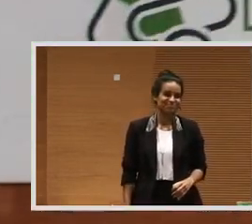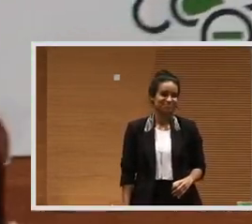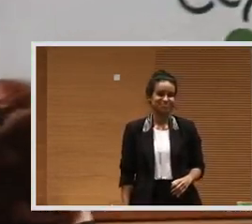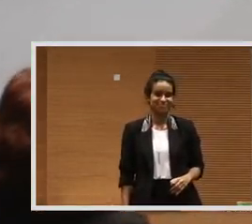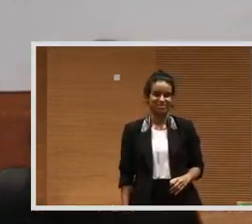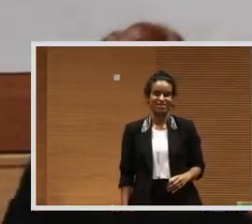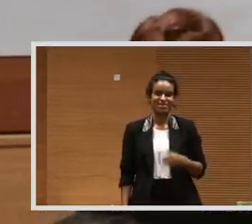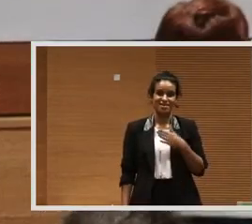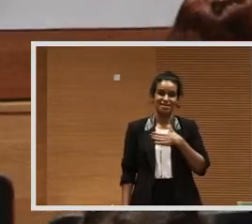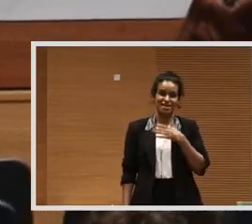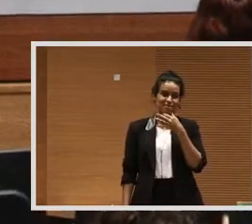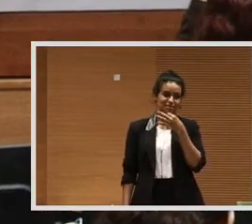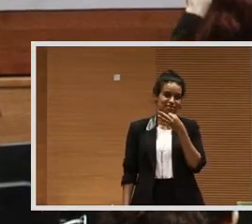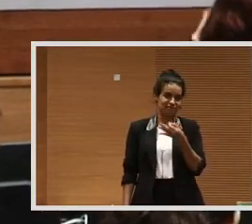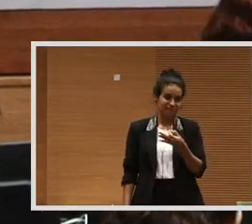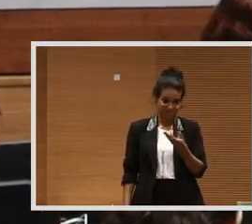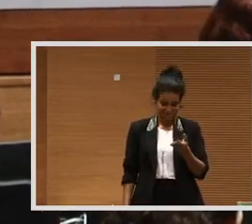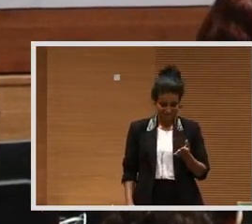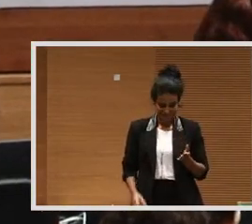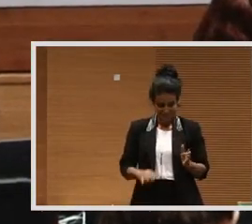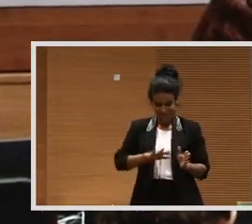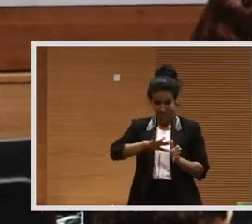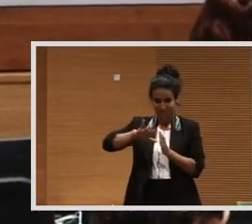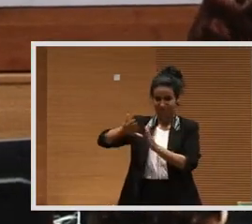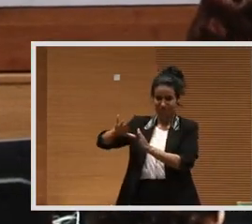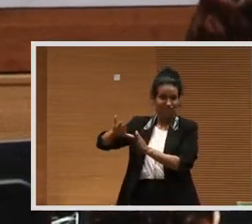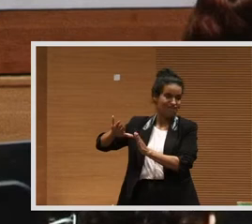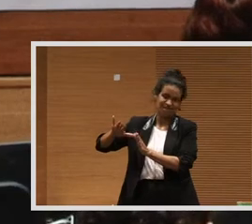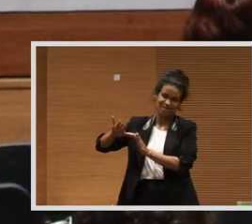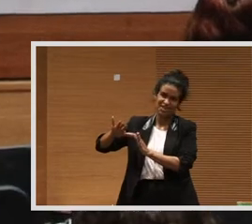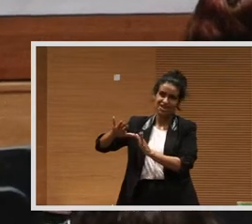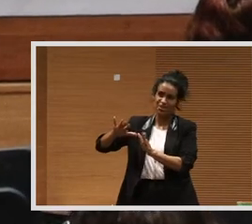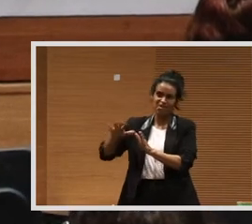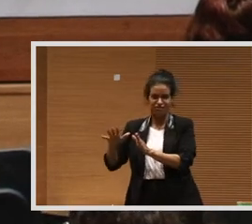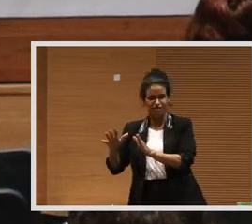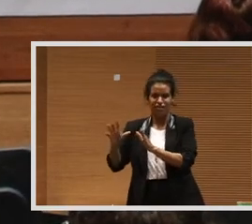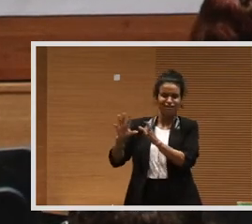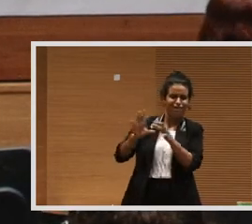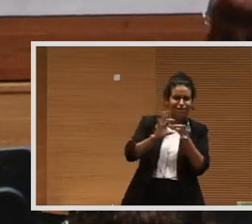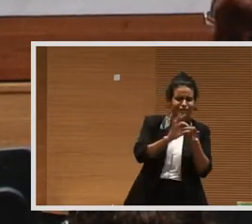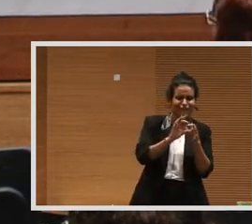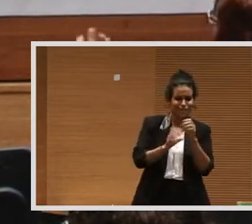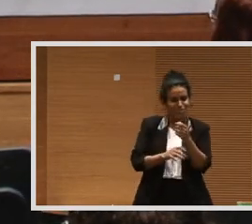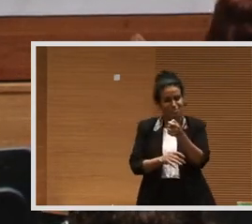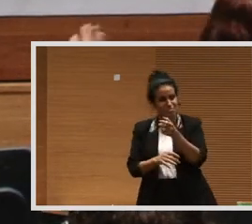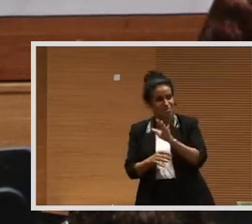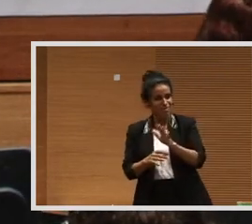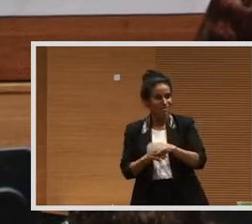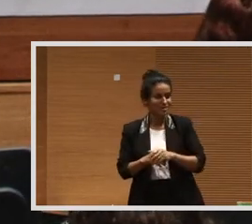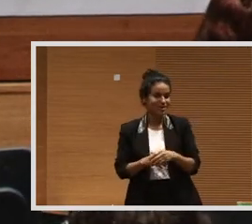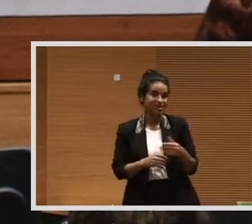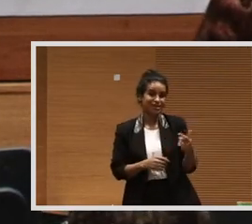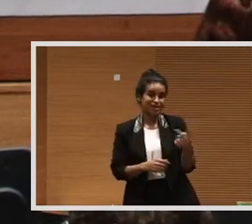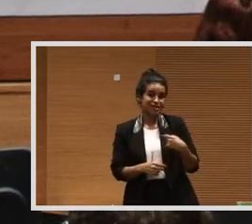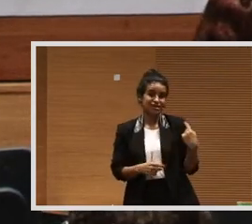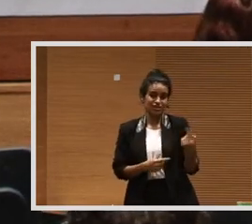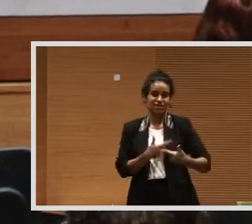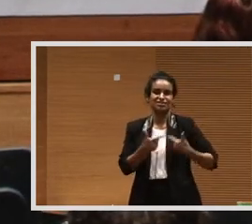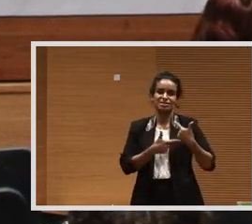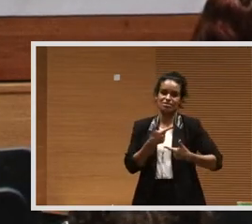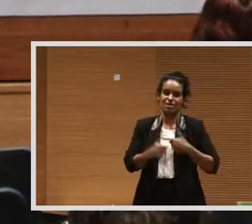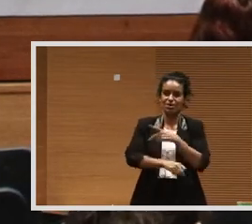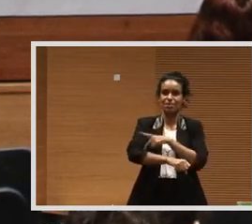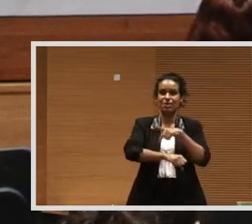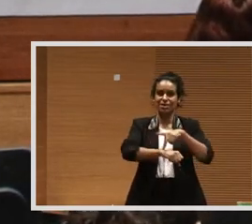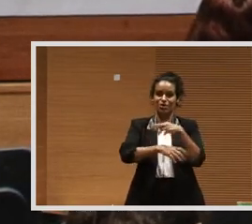A minha fala é fora do. Nem tanto fora assim, do contexto. Né? Nós aqui trabalhamos aqui, nós somos